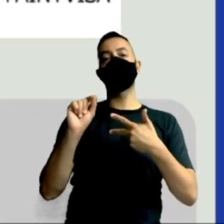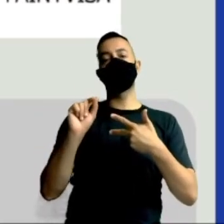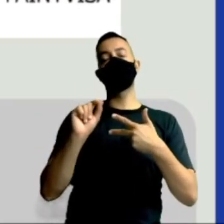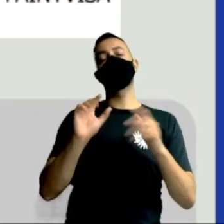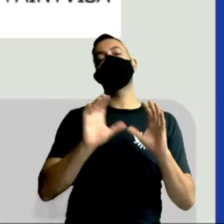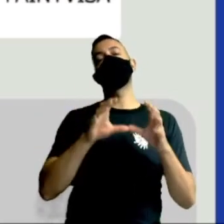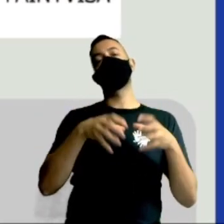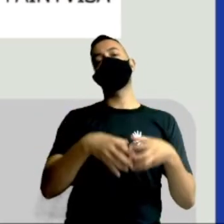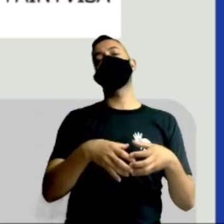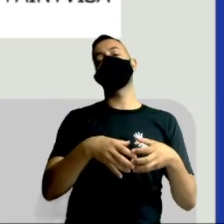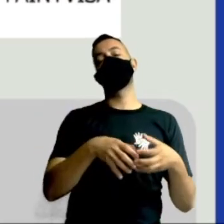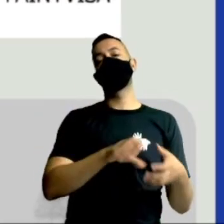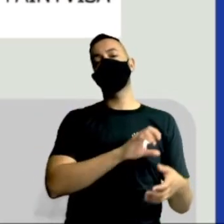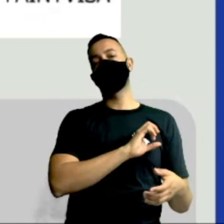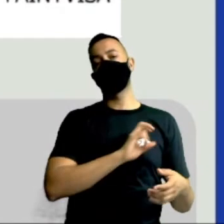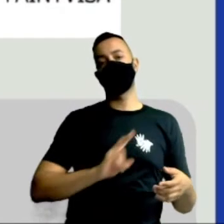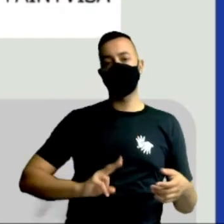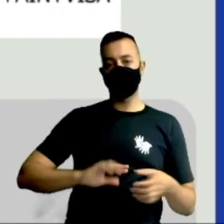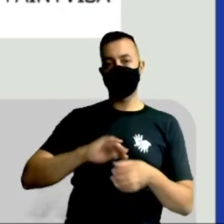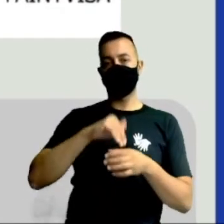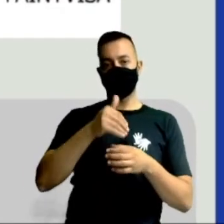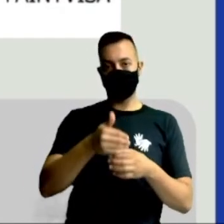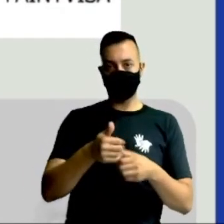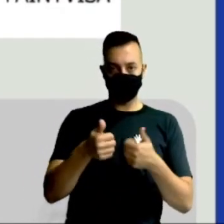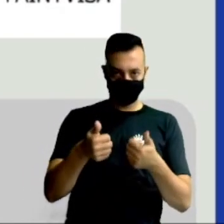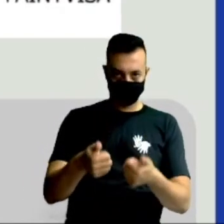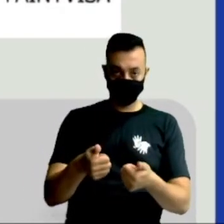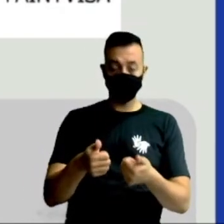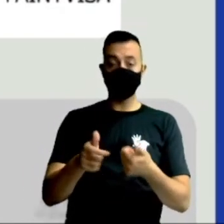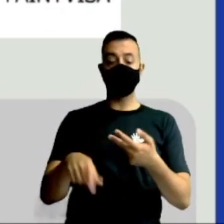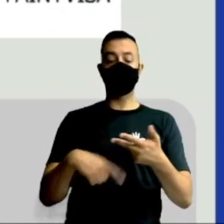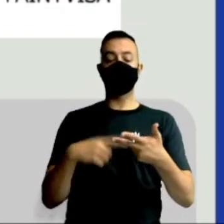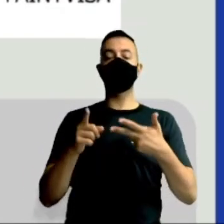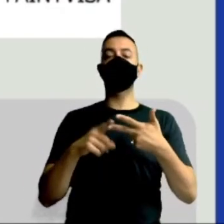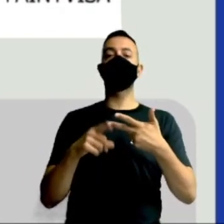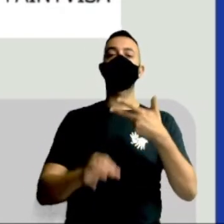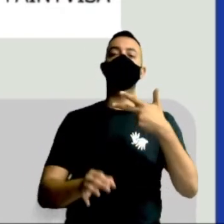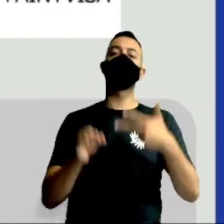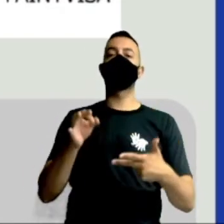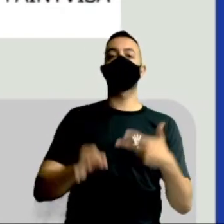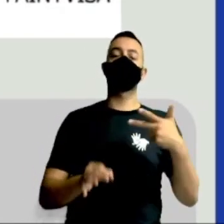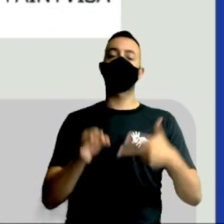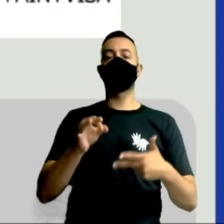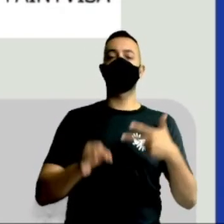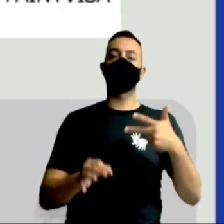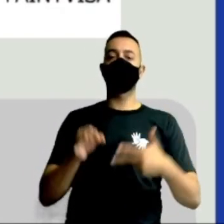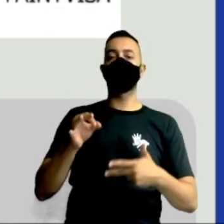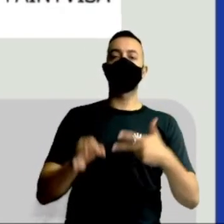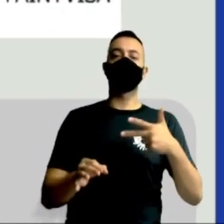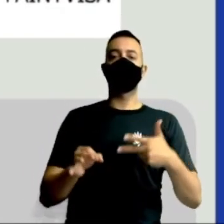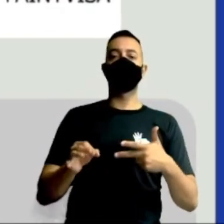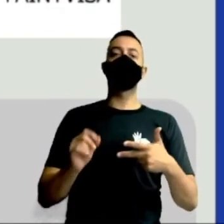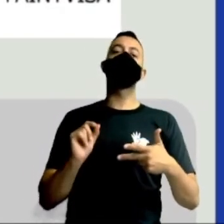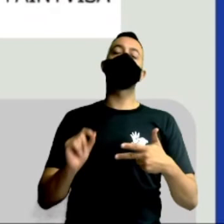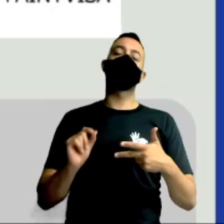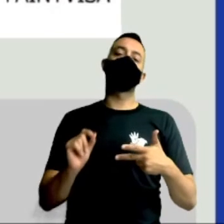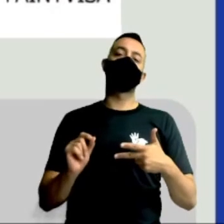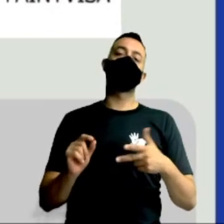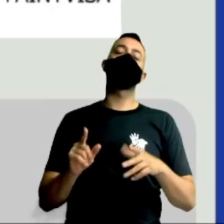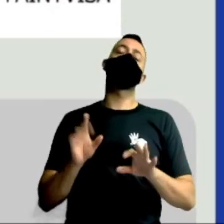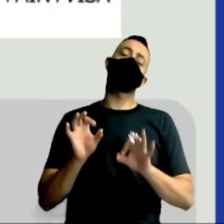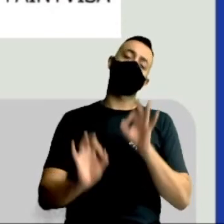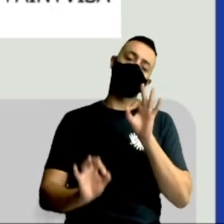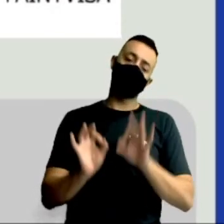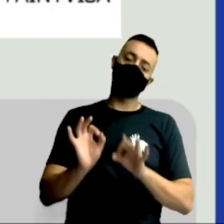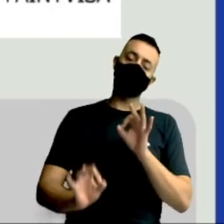Câmara representada aqui no município pela Câmara dos Vereadores, tá bom? E o Poder Judiciário? O Poder Judiciário é quem